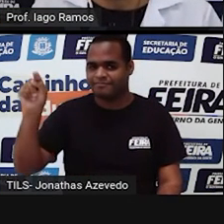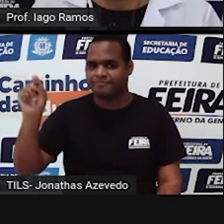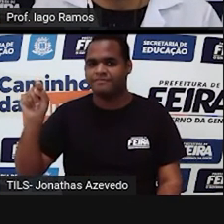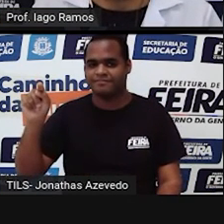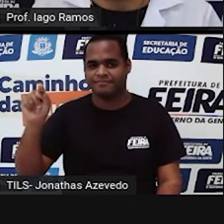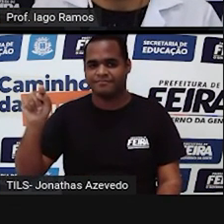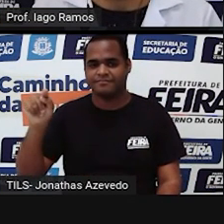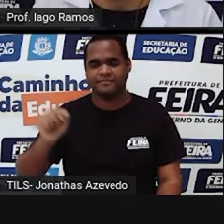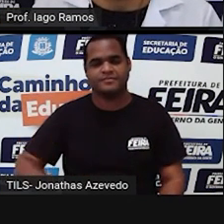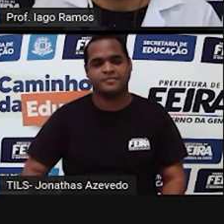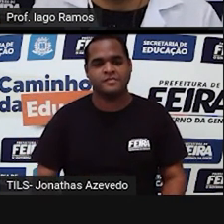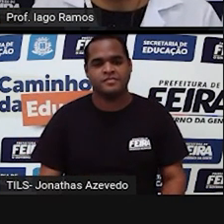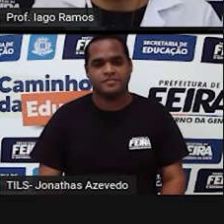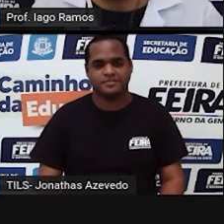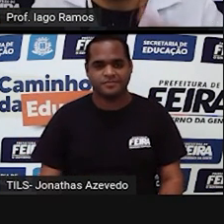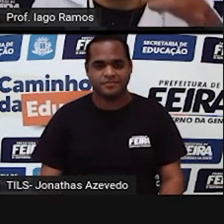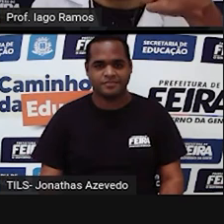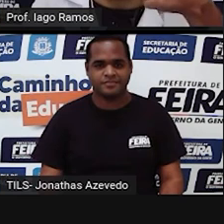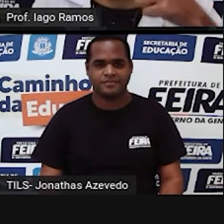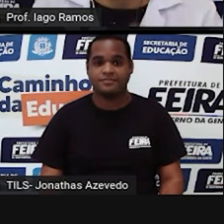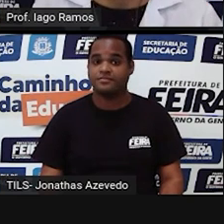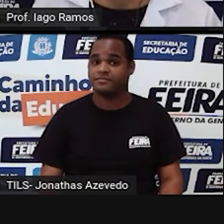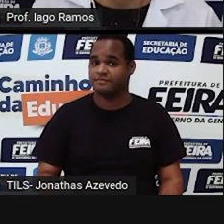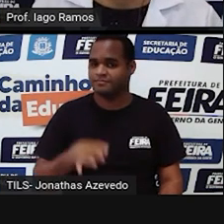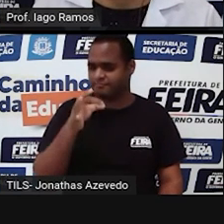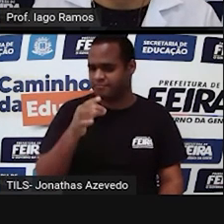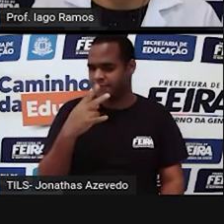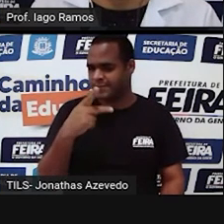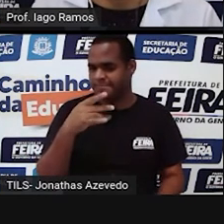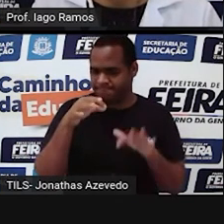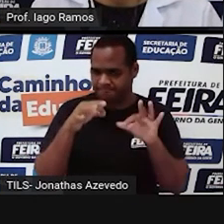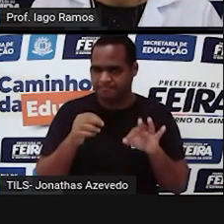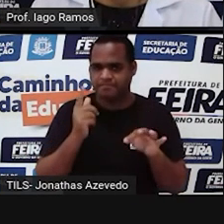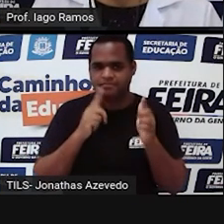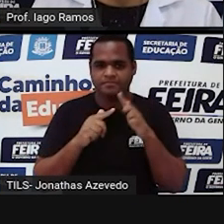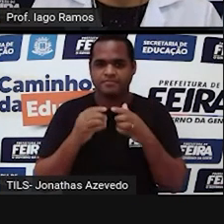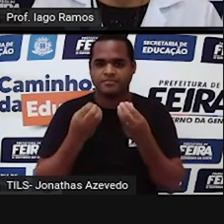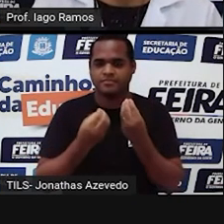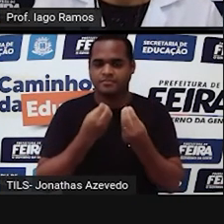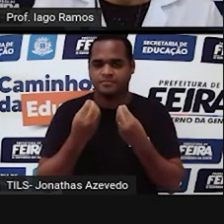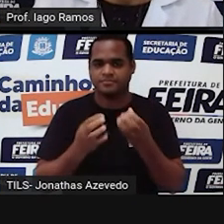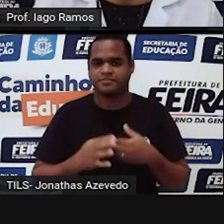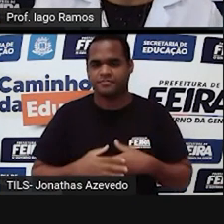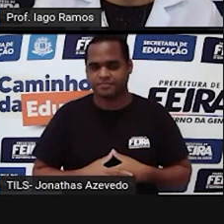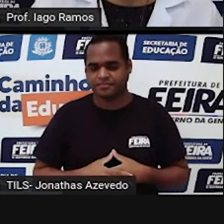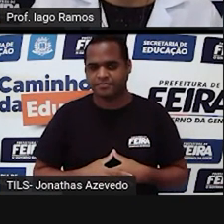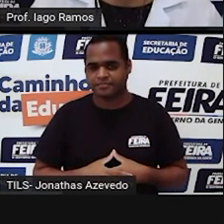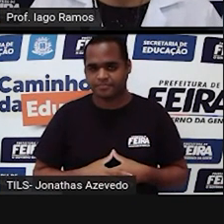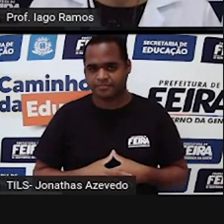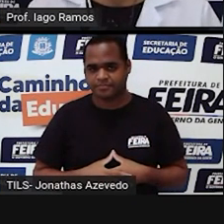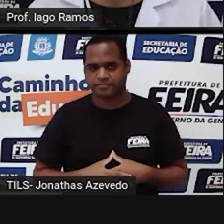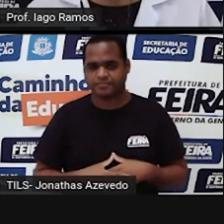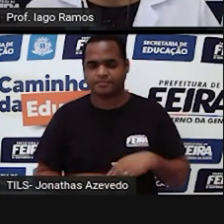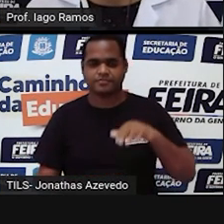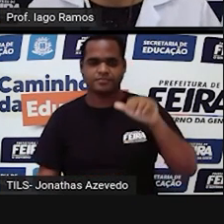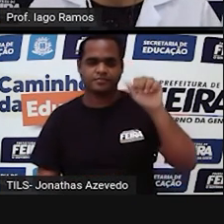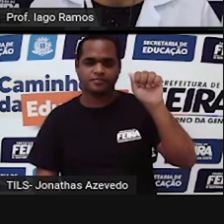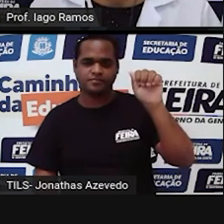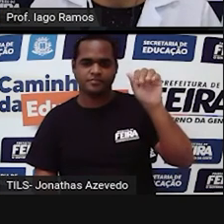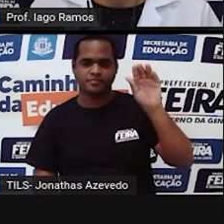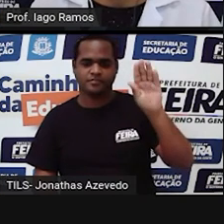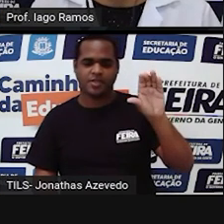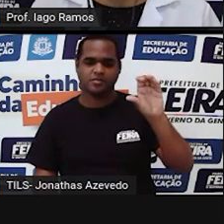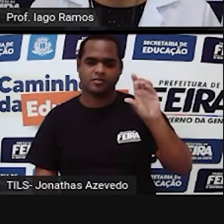gráfico de linhas. Certo? Tenho certeza que você acertou. Próxima, esse daí é de que